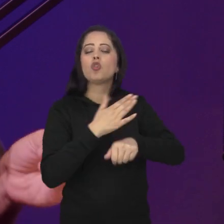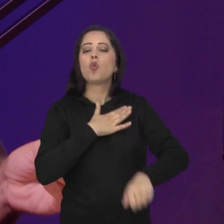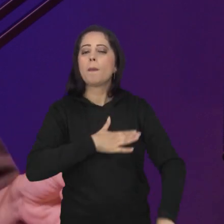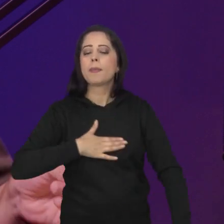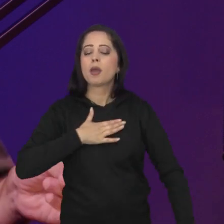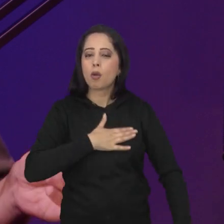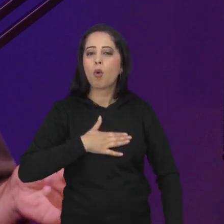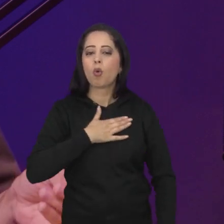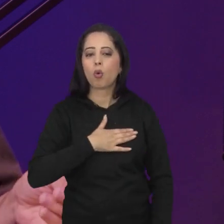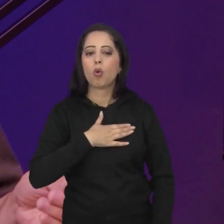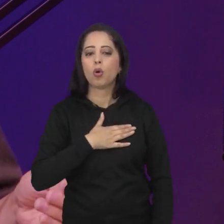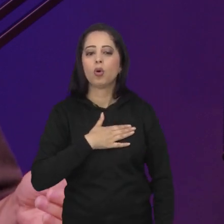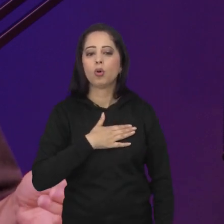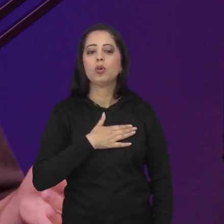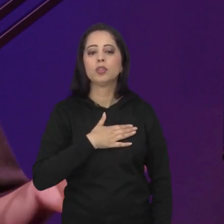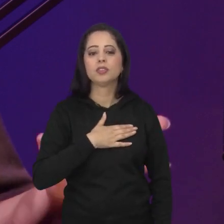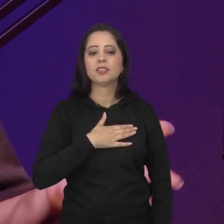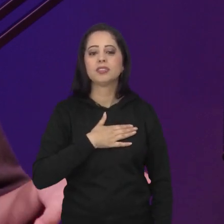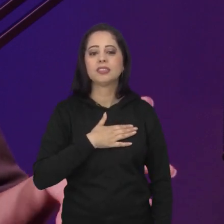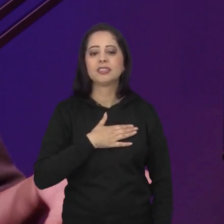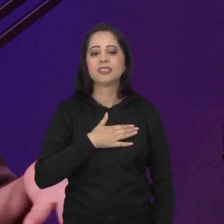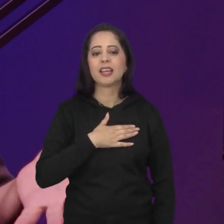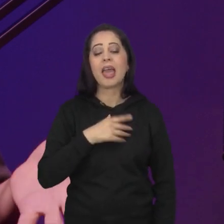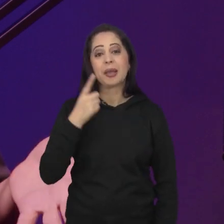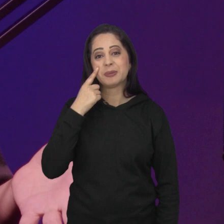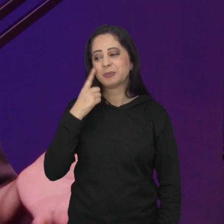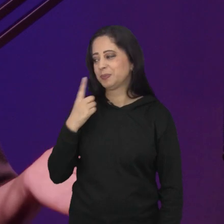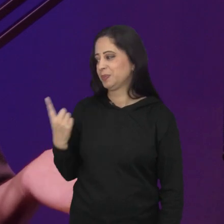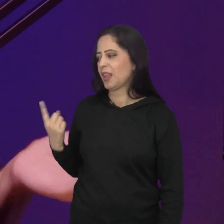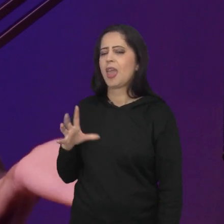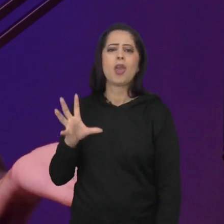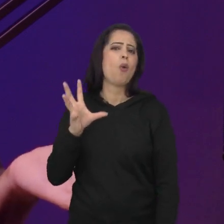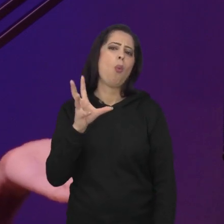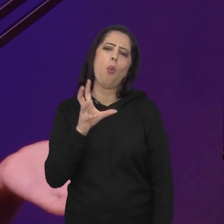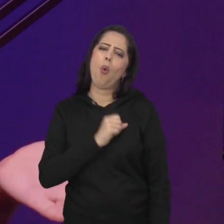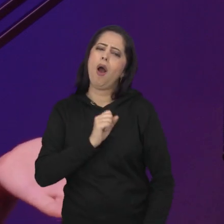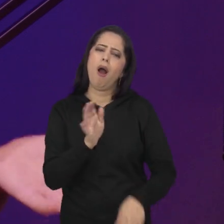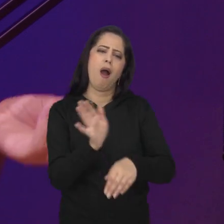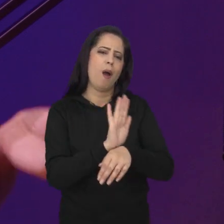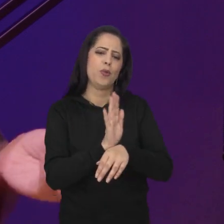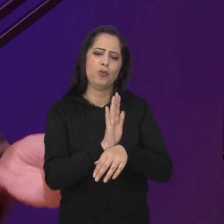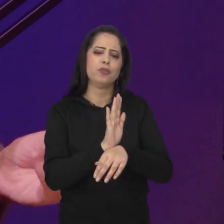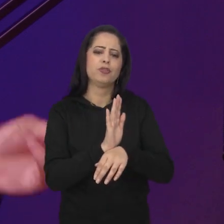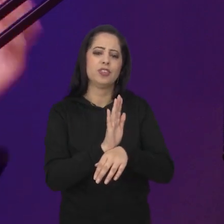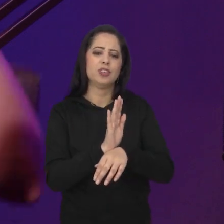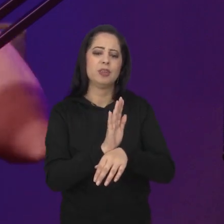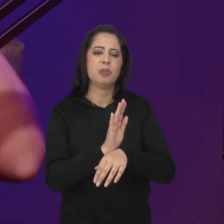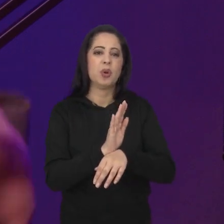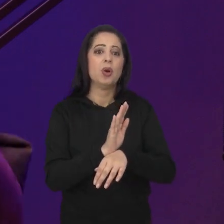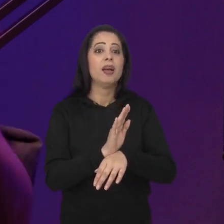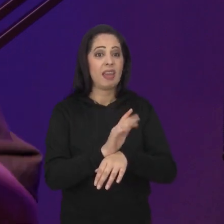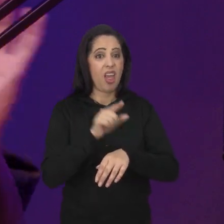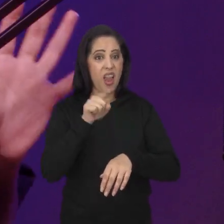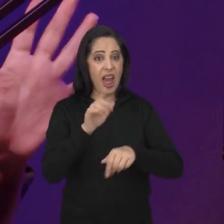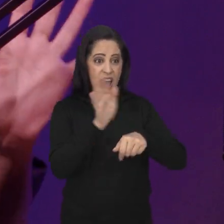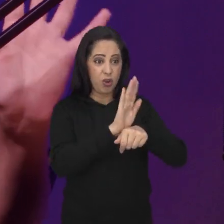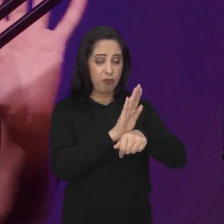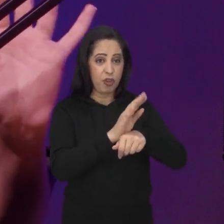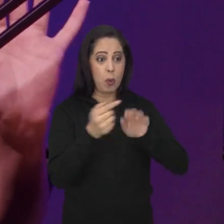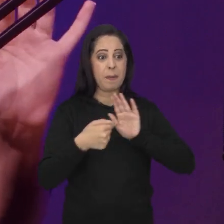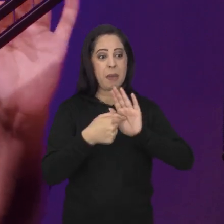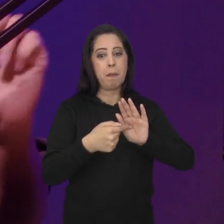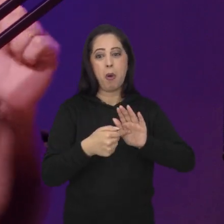que fala muito sobre essas questões é Pequena Miss Sunshine. Eu amo esse filme e a gente tem várias